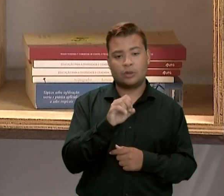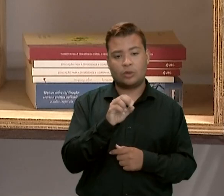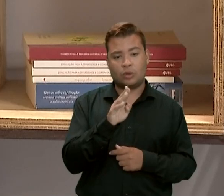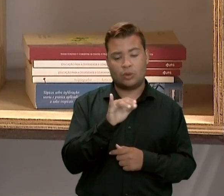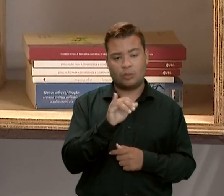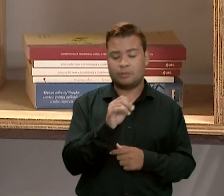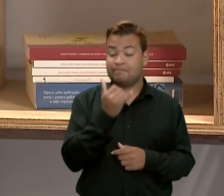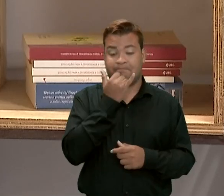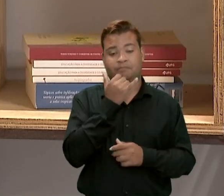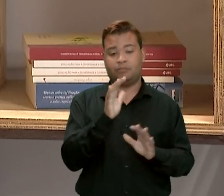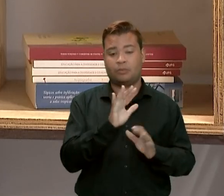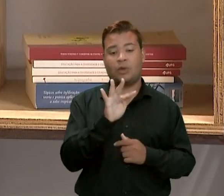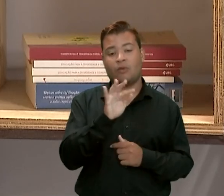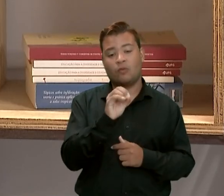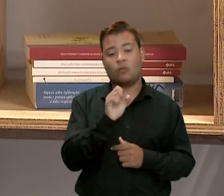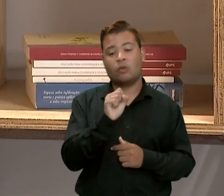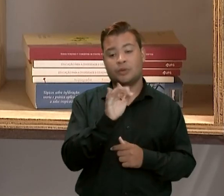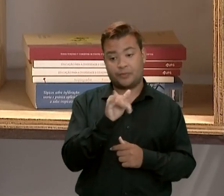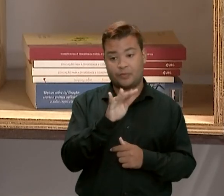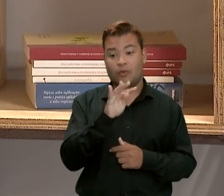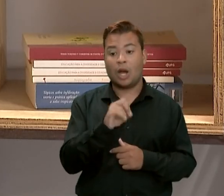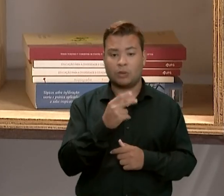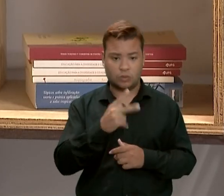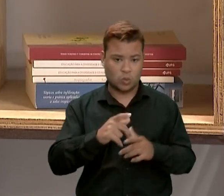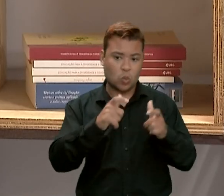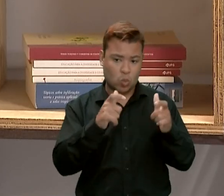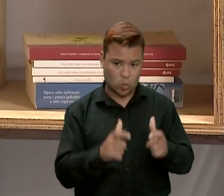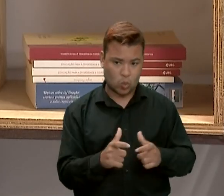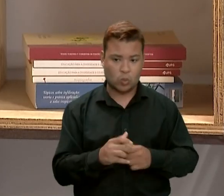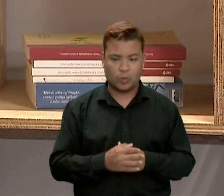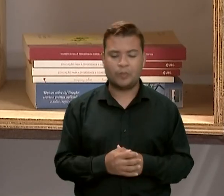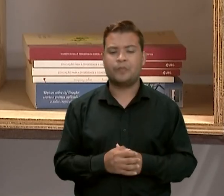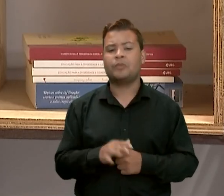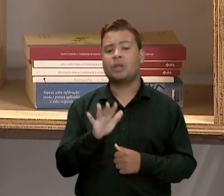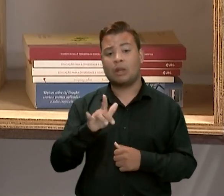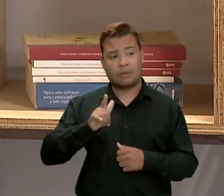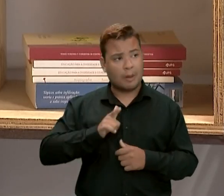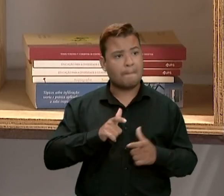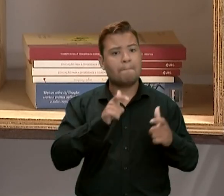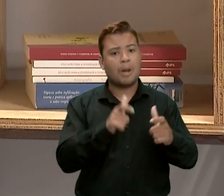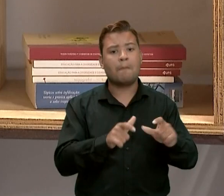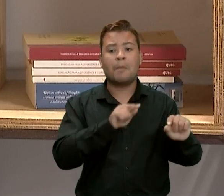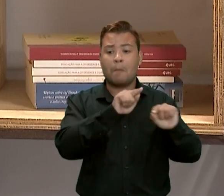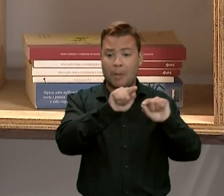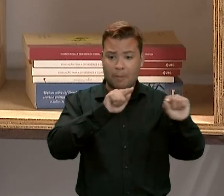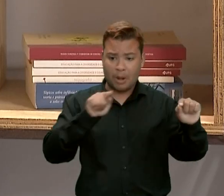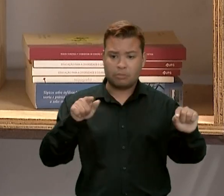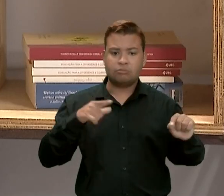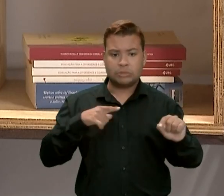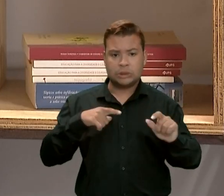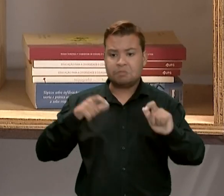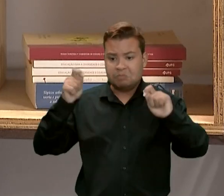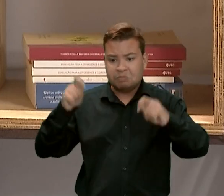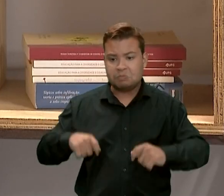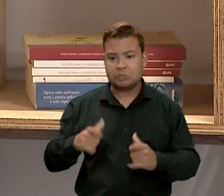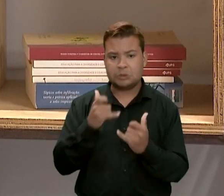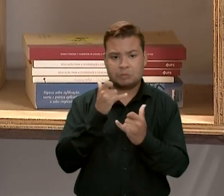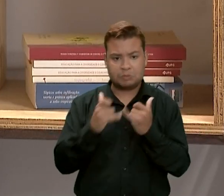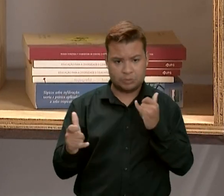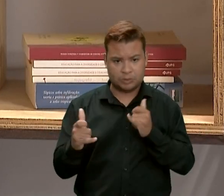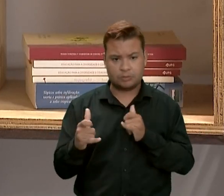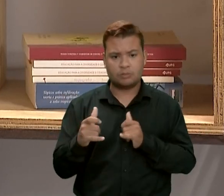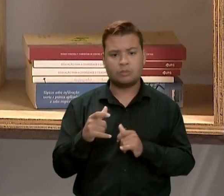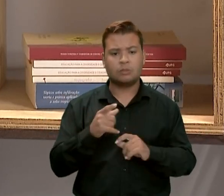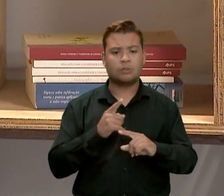fosfato, nos seus territórios, né? Mas existem outros territórios que têm a mesma condição, né? Seja